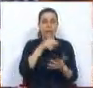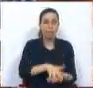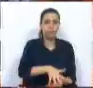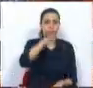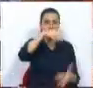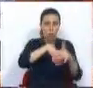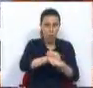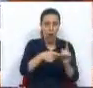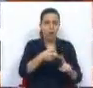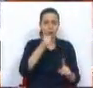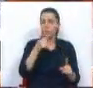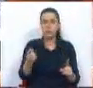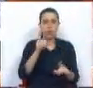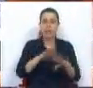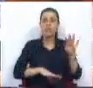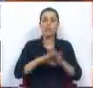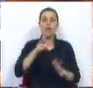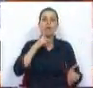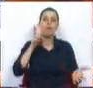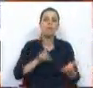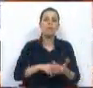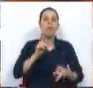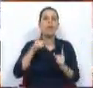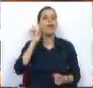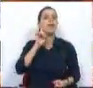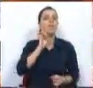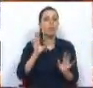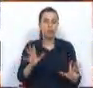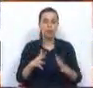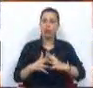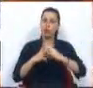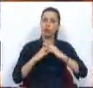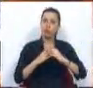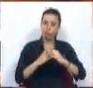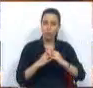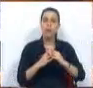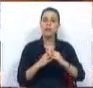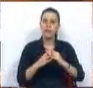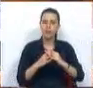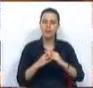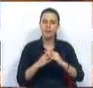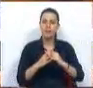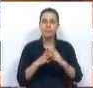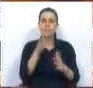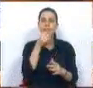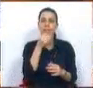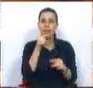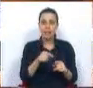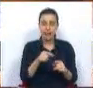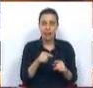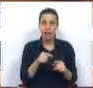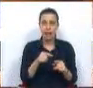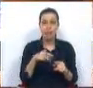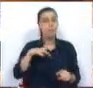Terras. E que se faz aquilo que verdadeiramente é importante, estrutura-se a terra